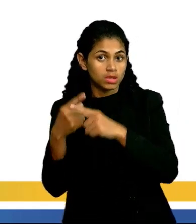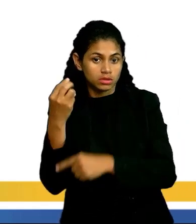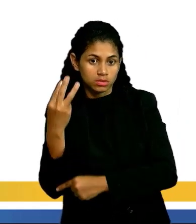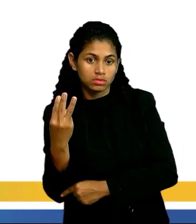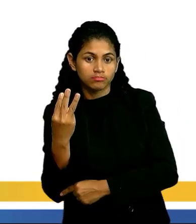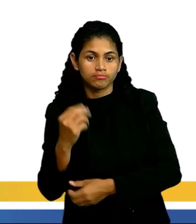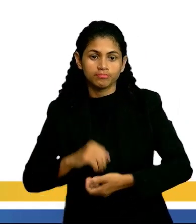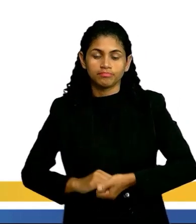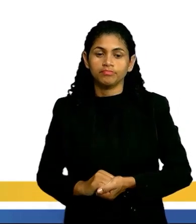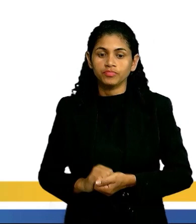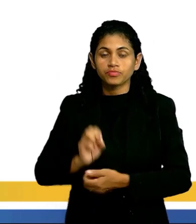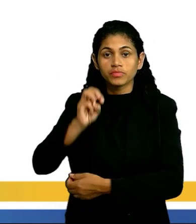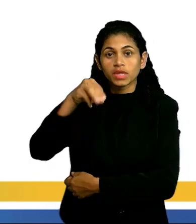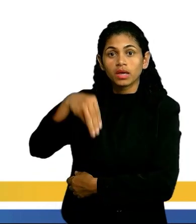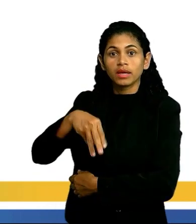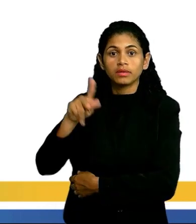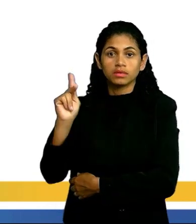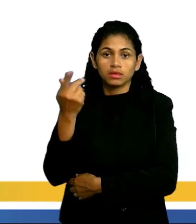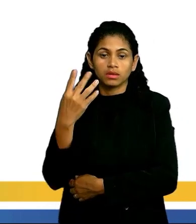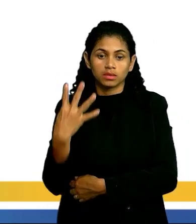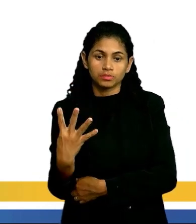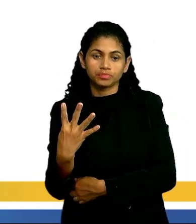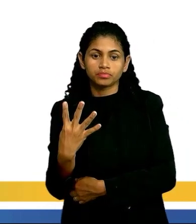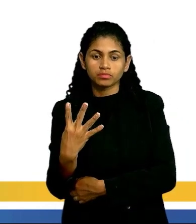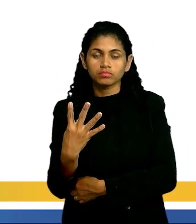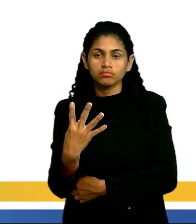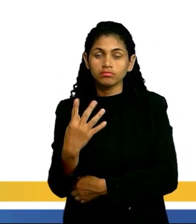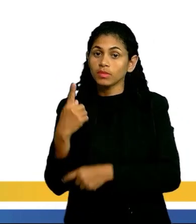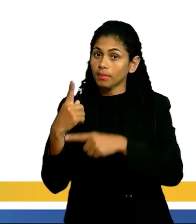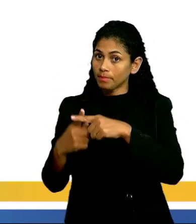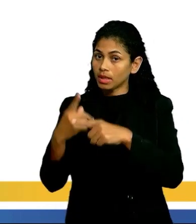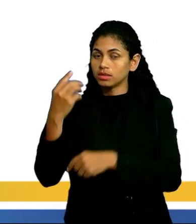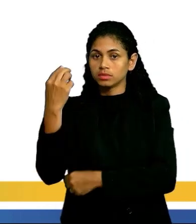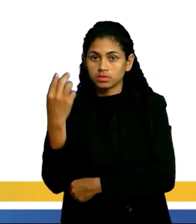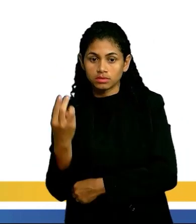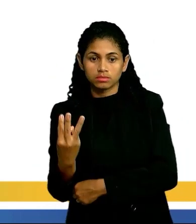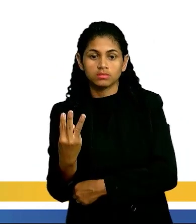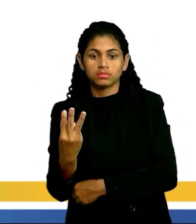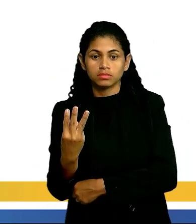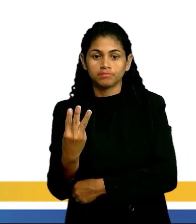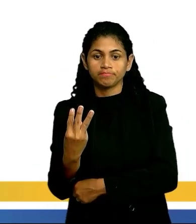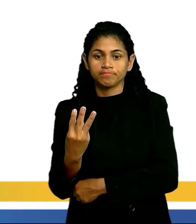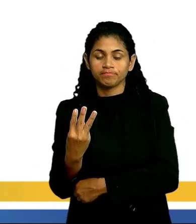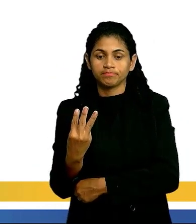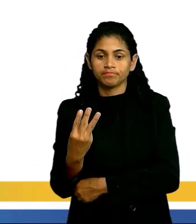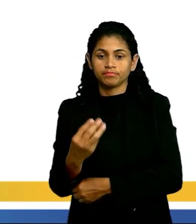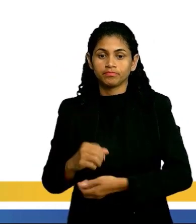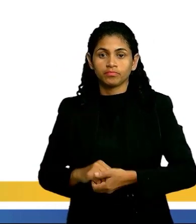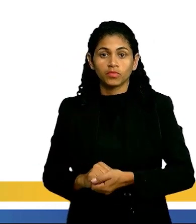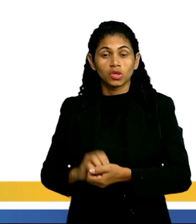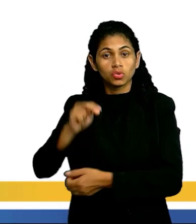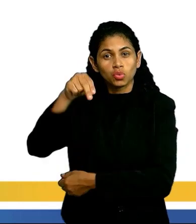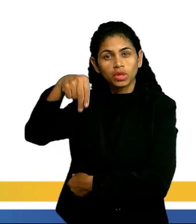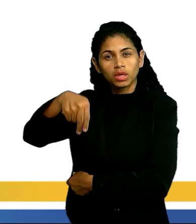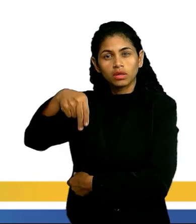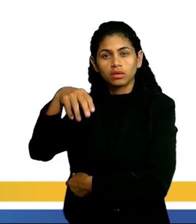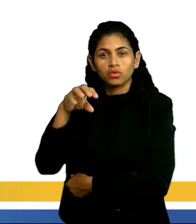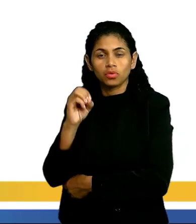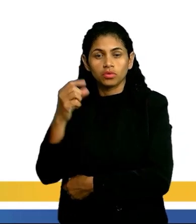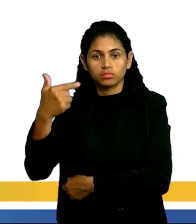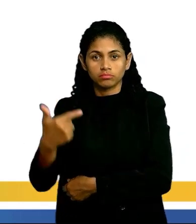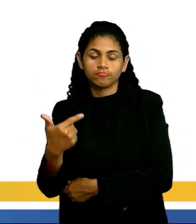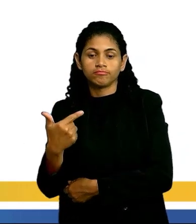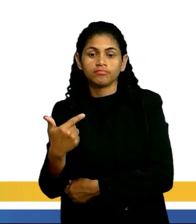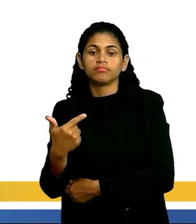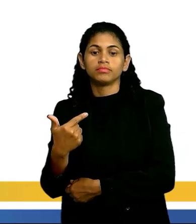amônio, que é o NH4, eu vou ter o NOx também mais 3. No óxido nitroso, que é o NO2,